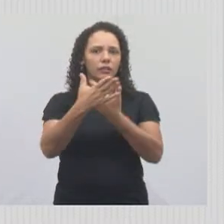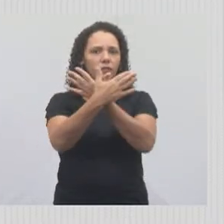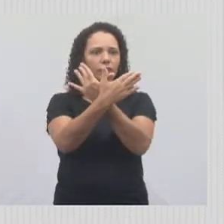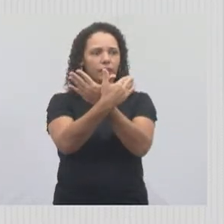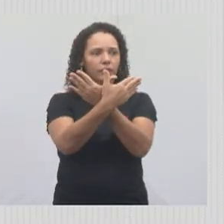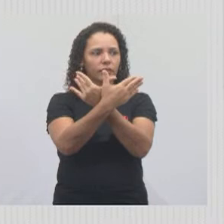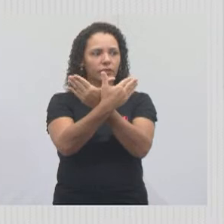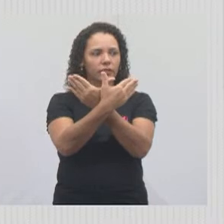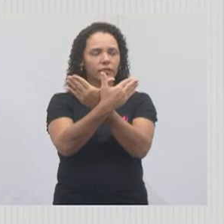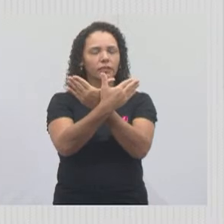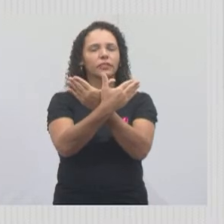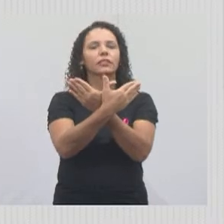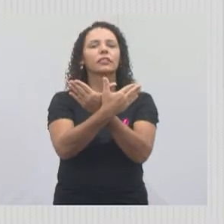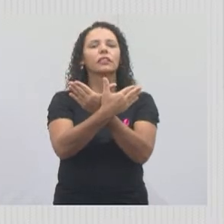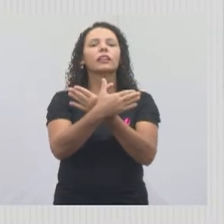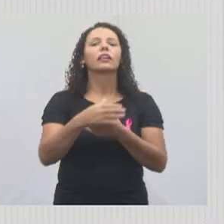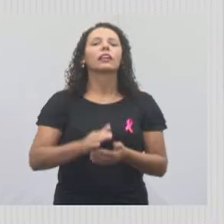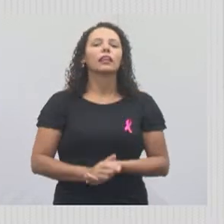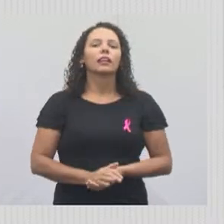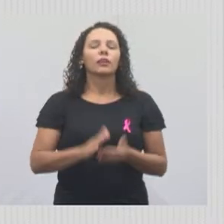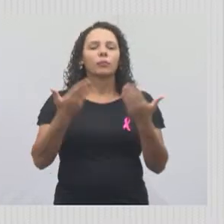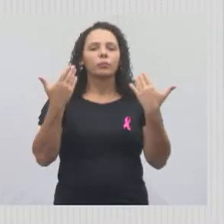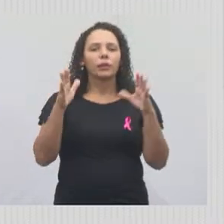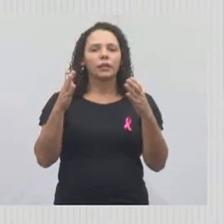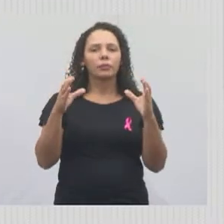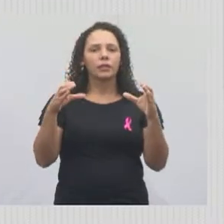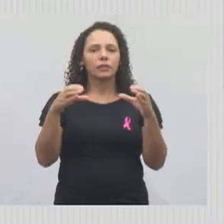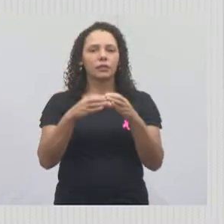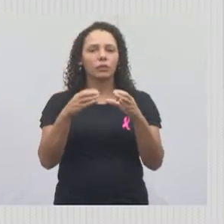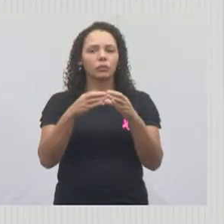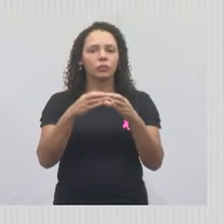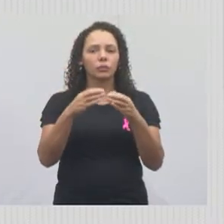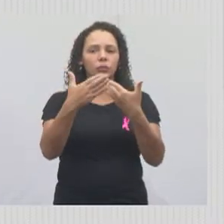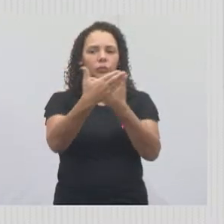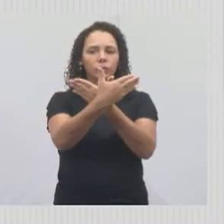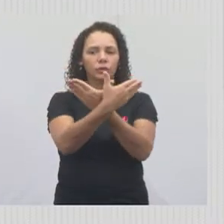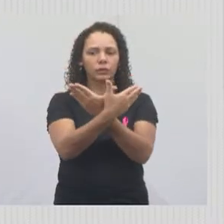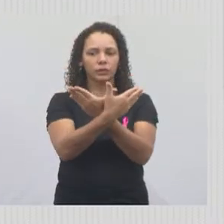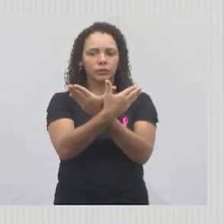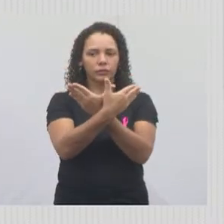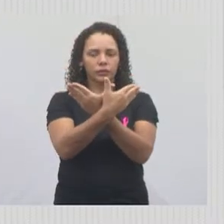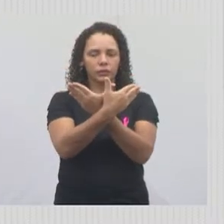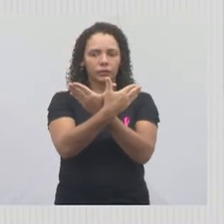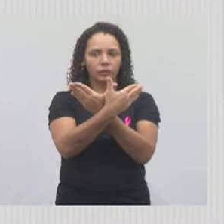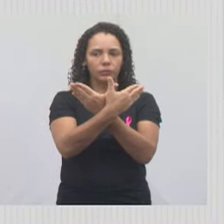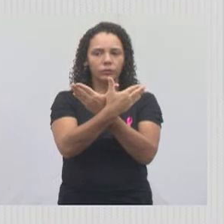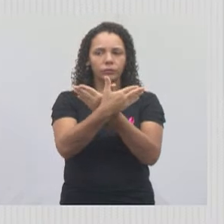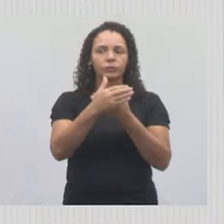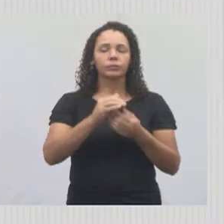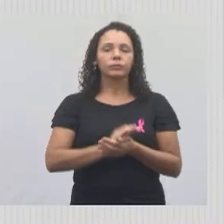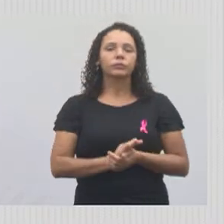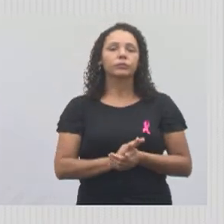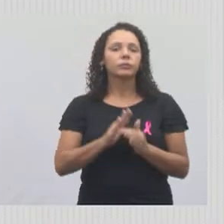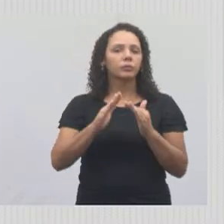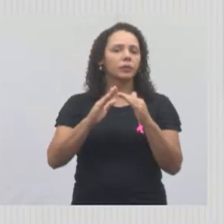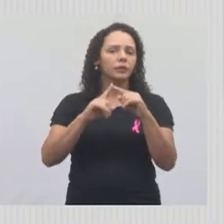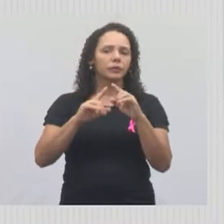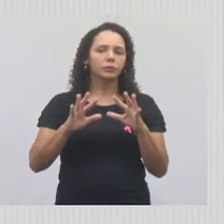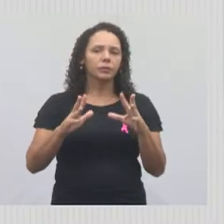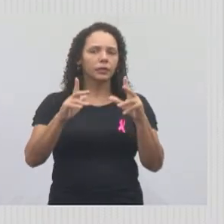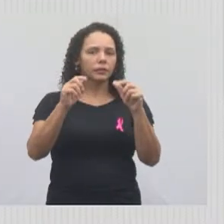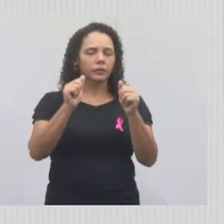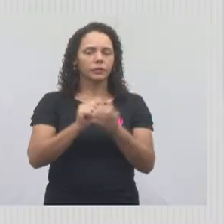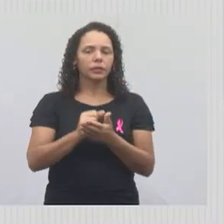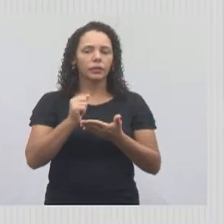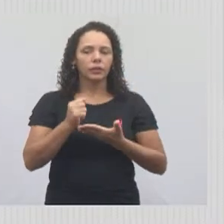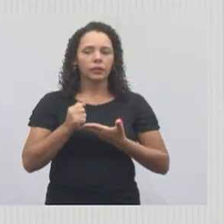a todo o grupo dessa instituição maravilhosa que é a Igreja Universal do Reino de Deus, que deu